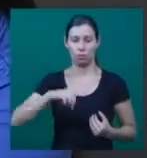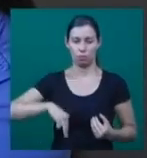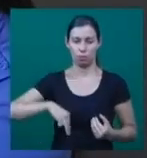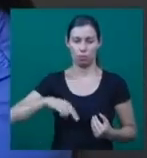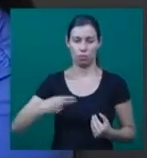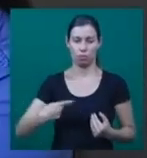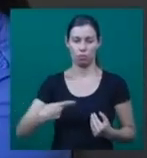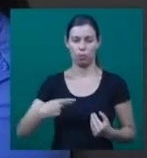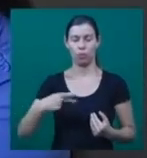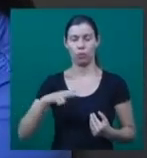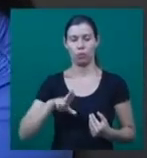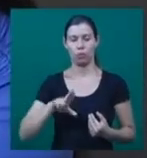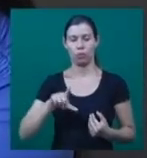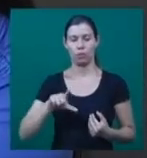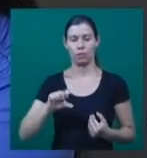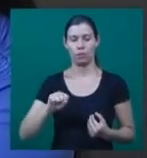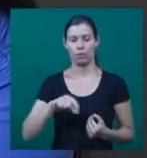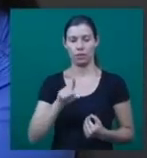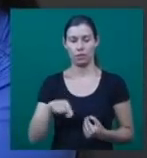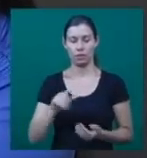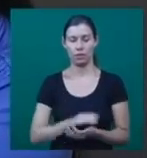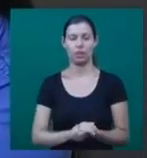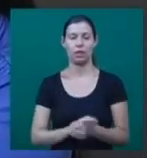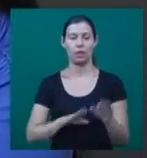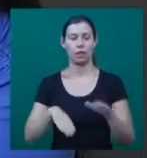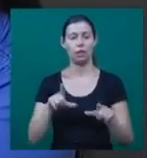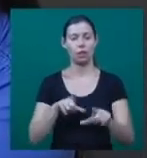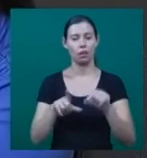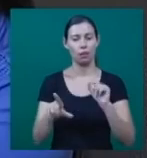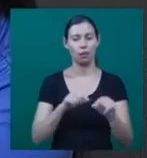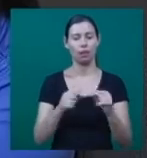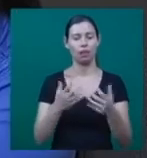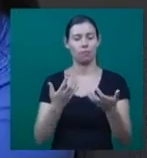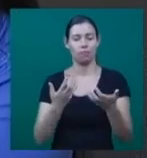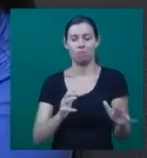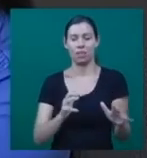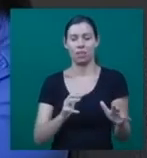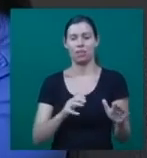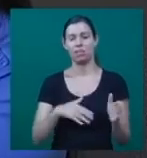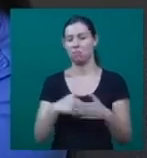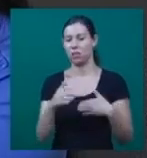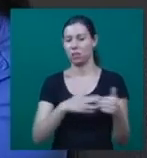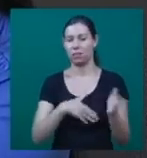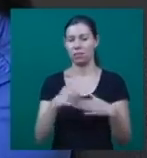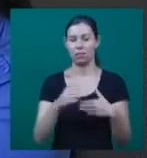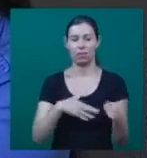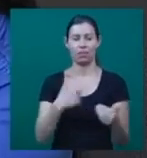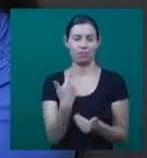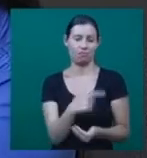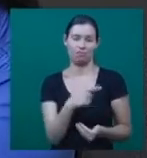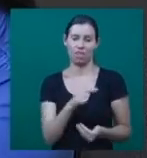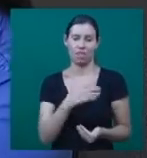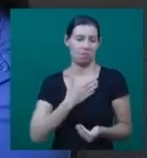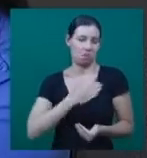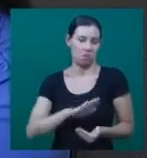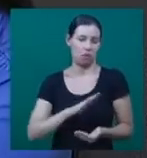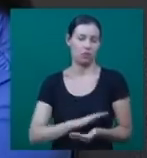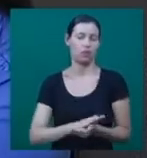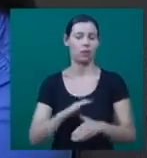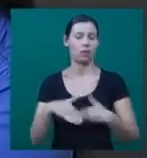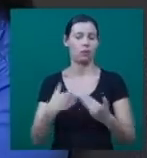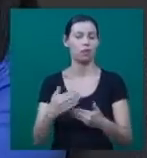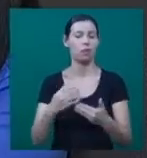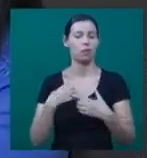pessoa não era o curso que ela queria mesmo fazer, que ela tem habilidade, que ela tem gosto, prazer por fazer, ela começa a